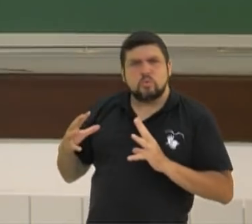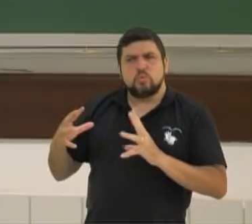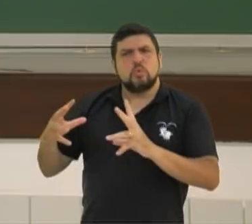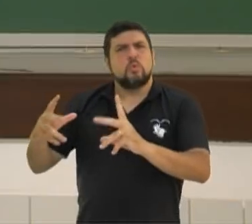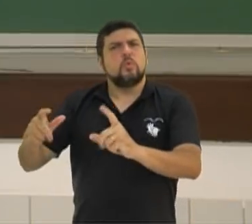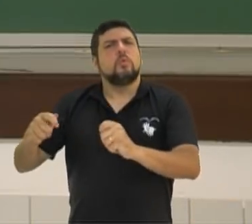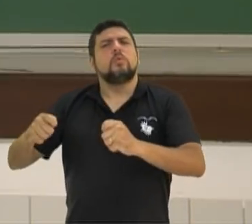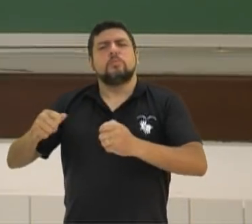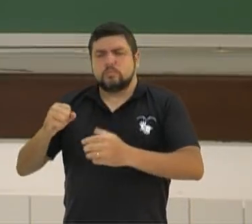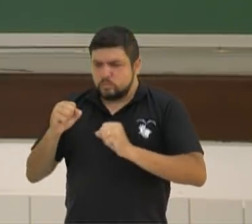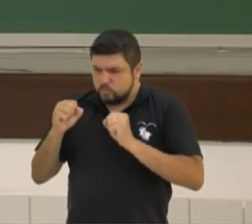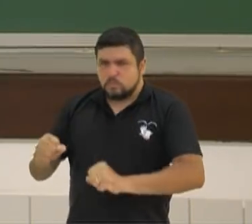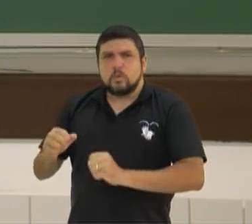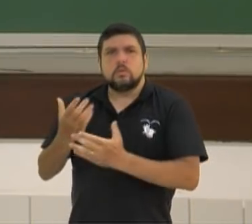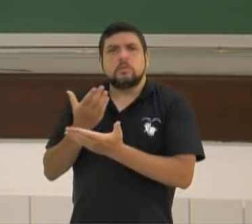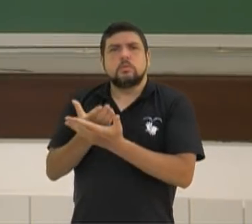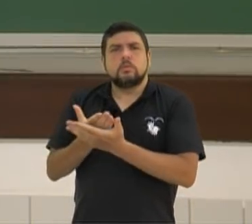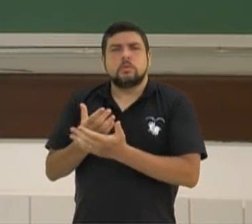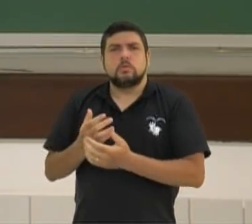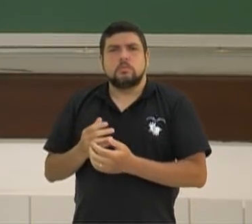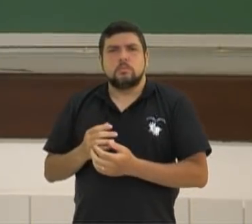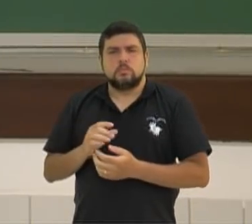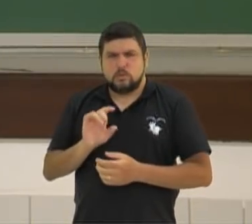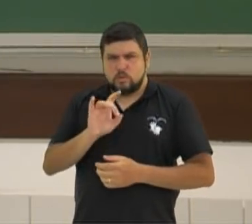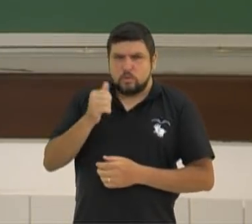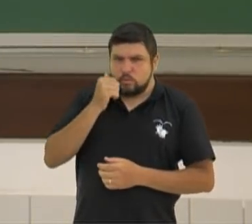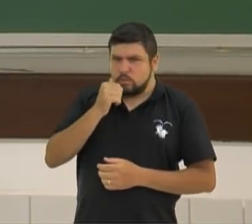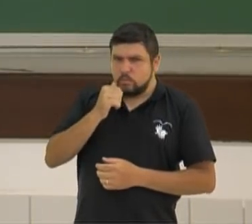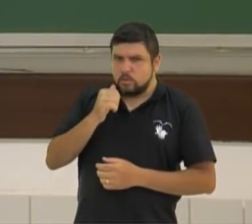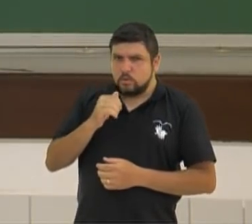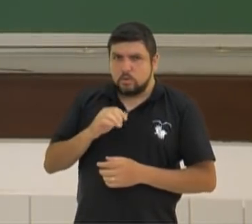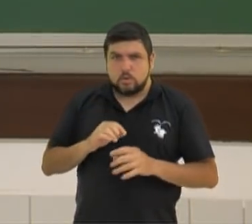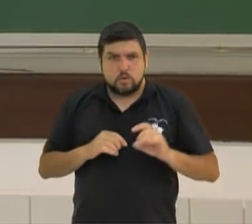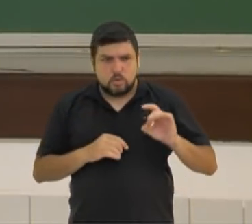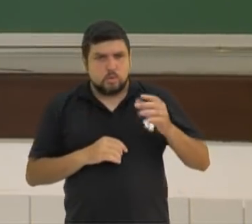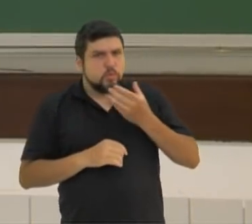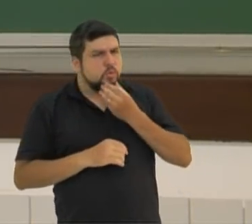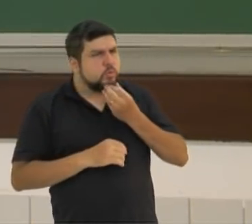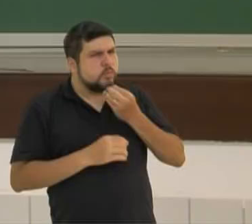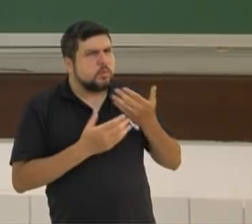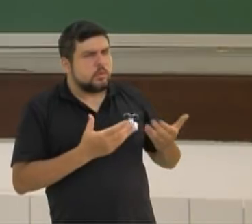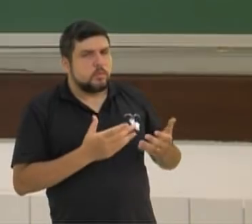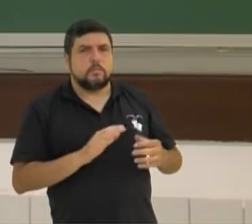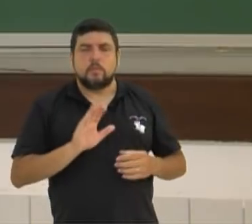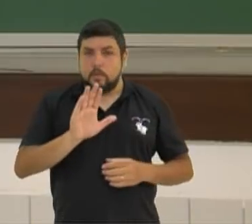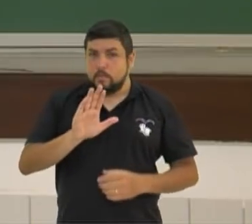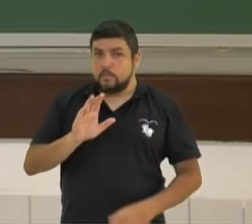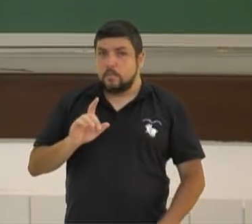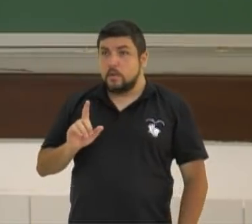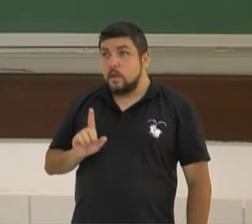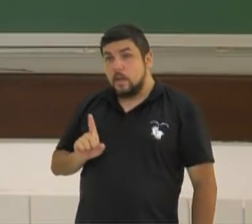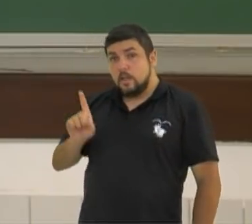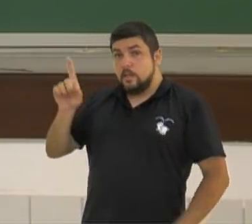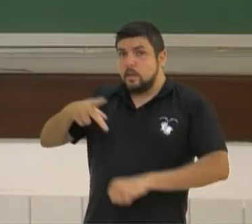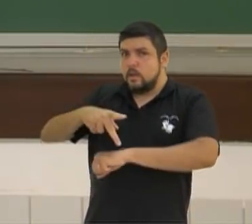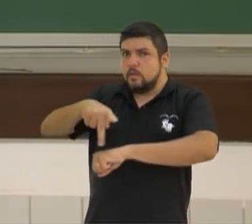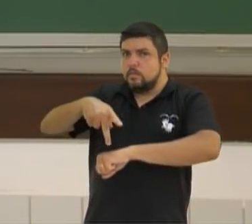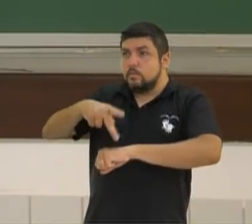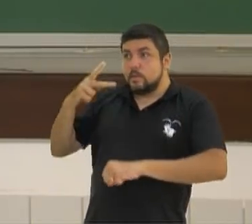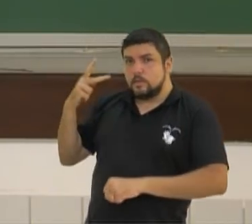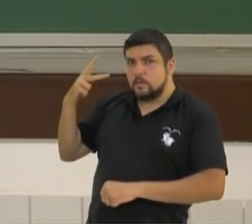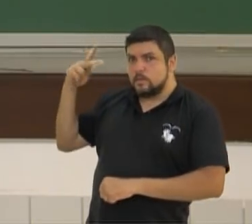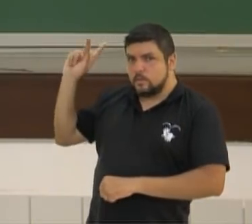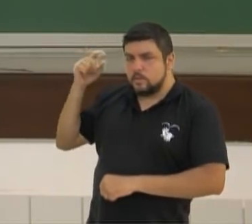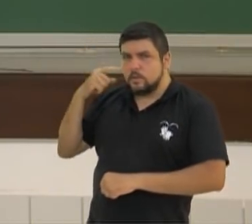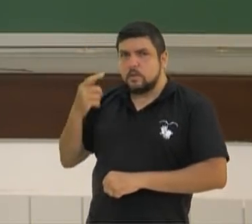as meninas do mundo? E os meninos? É porque onde a Malala mora, lá onde ela morava na